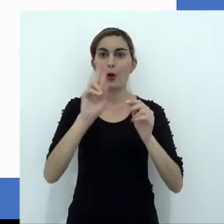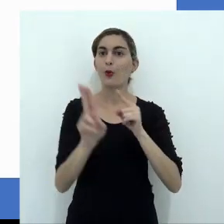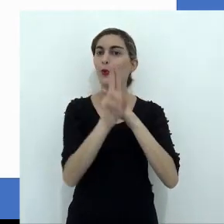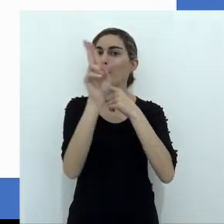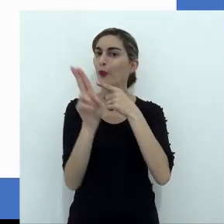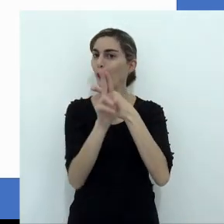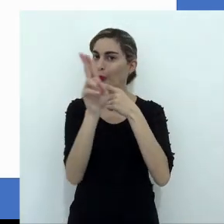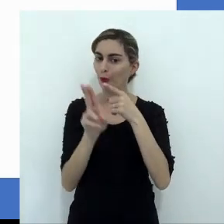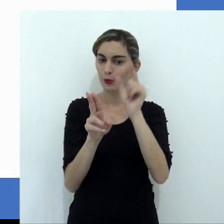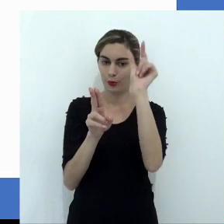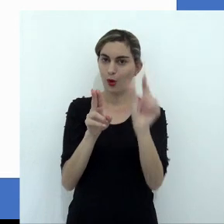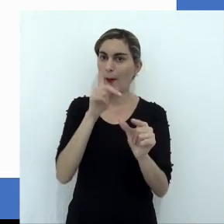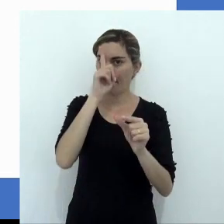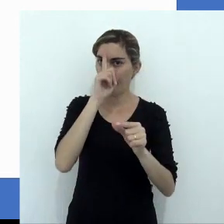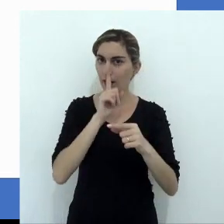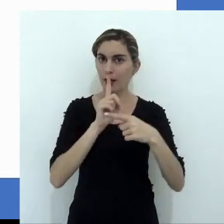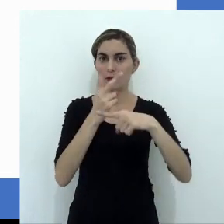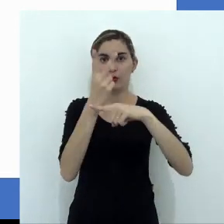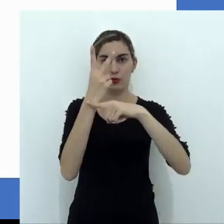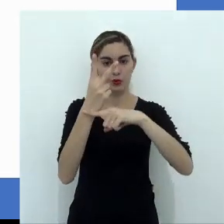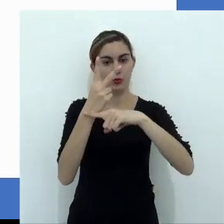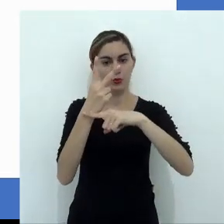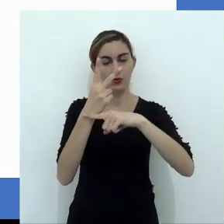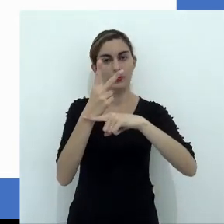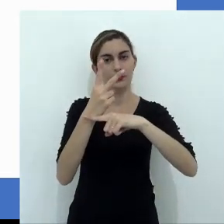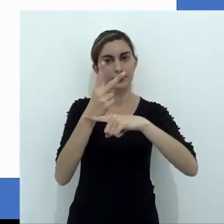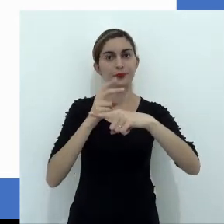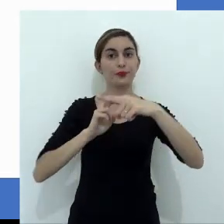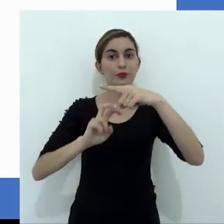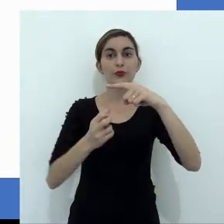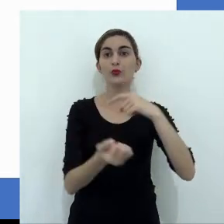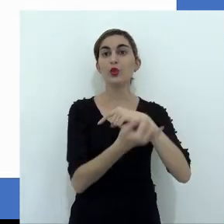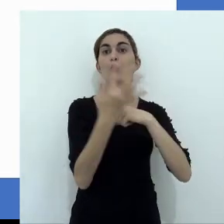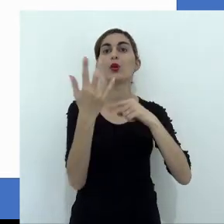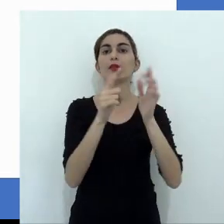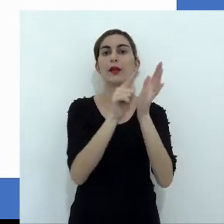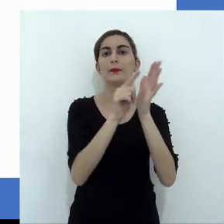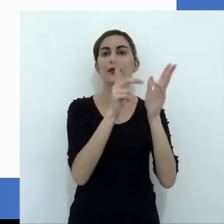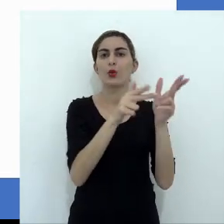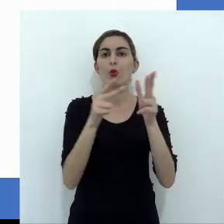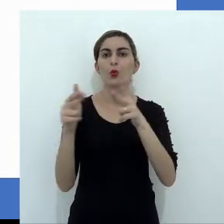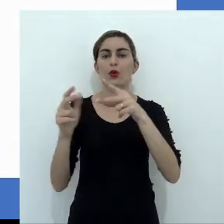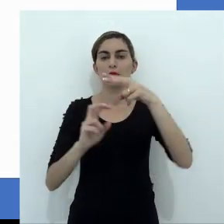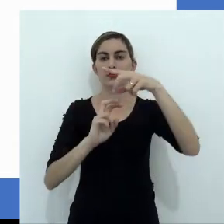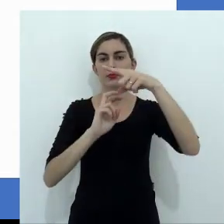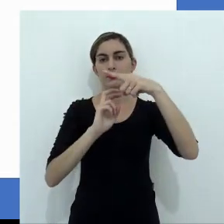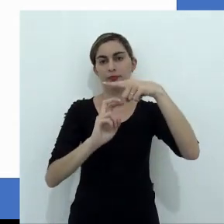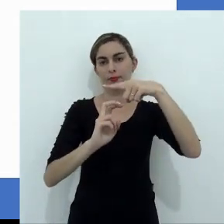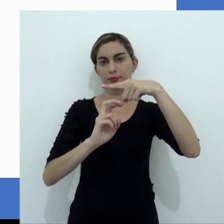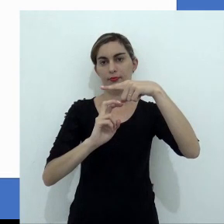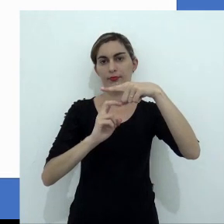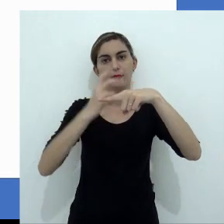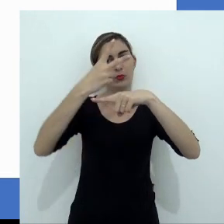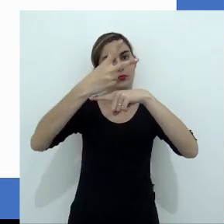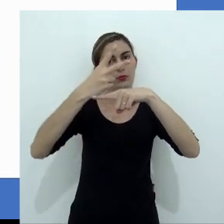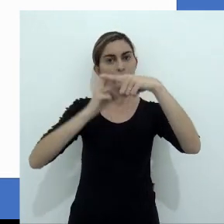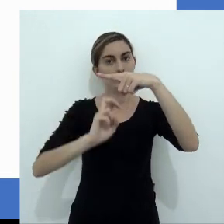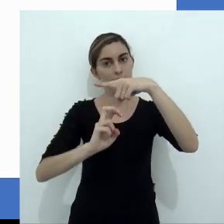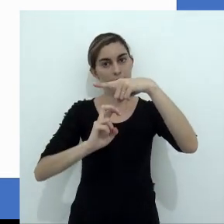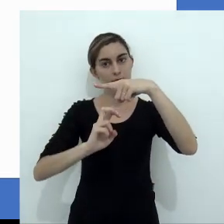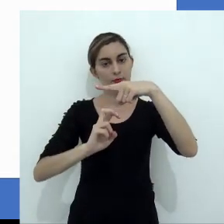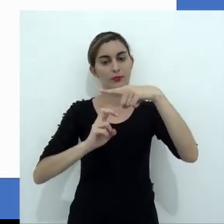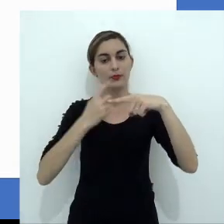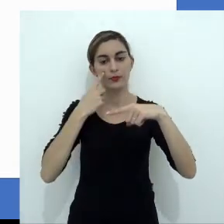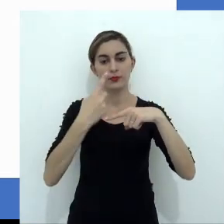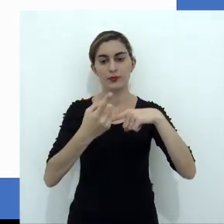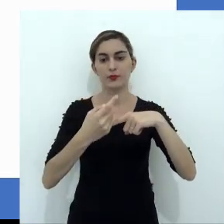foi utilizada você escreve sempre na parte de cima e a quantidade de partes iguais você escreve embaixo. E aí esse número